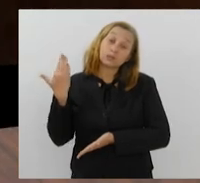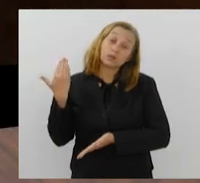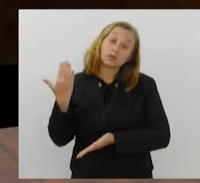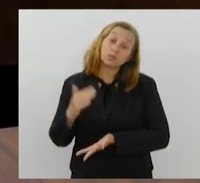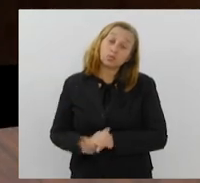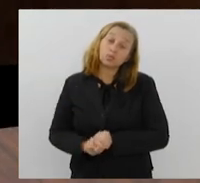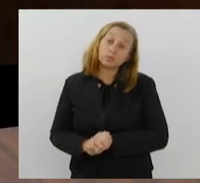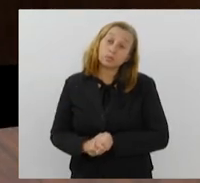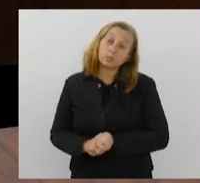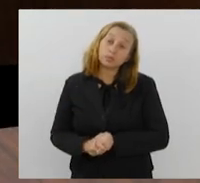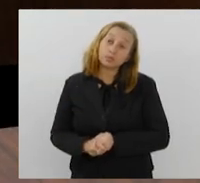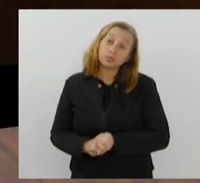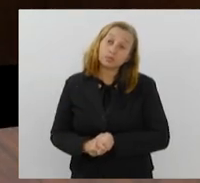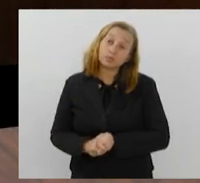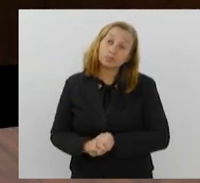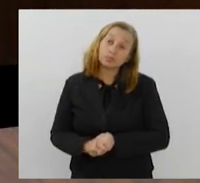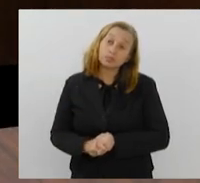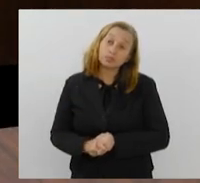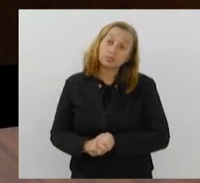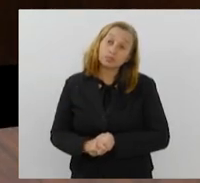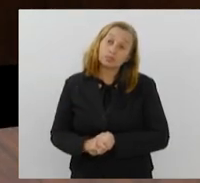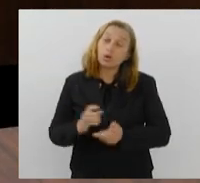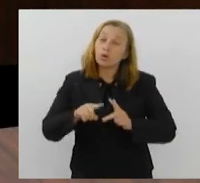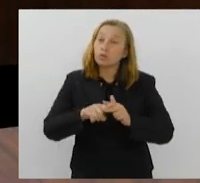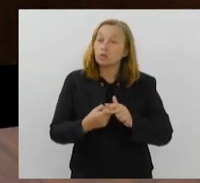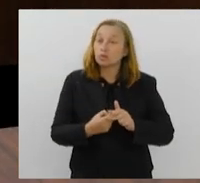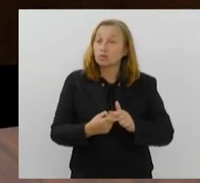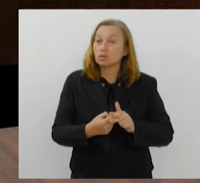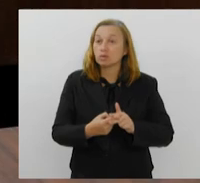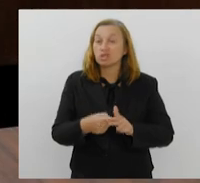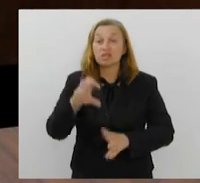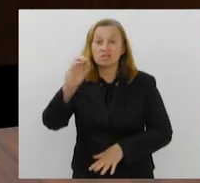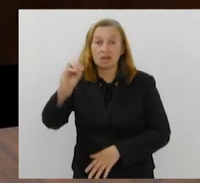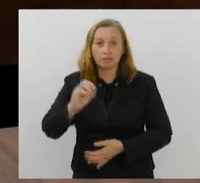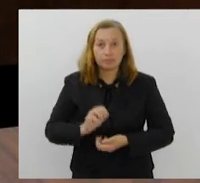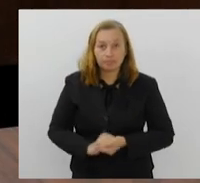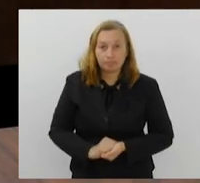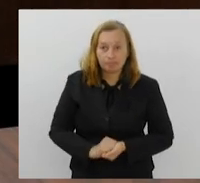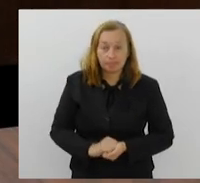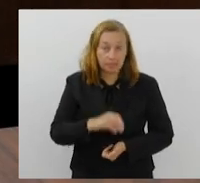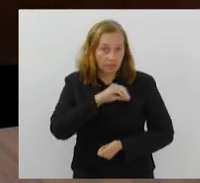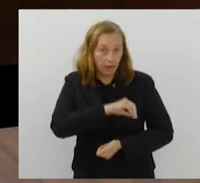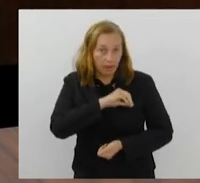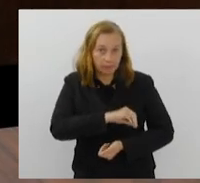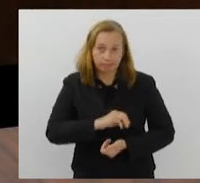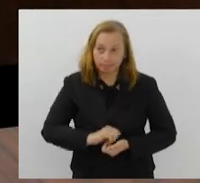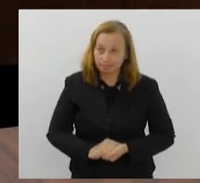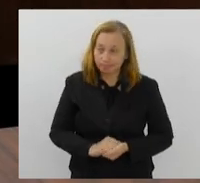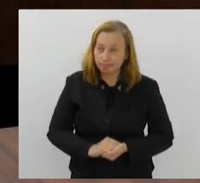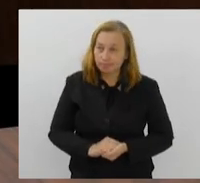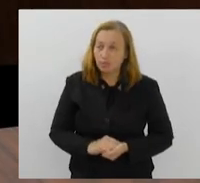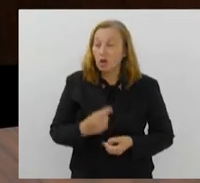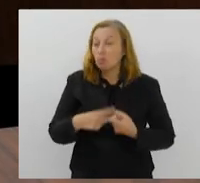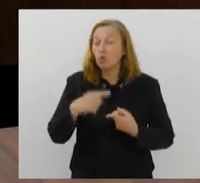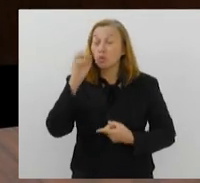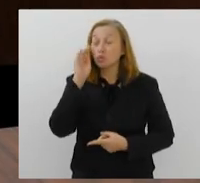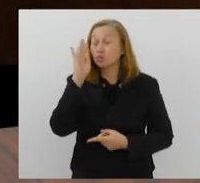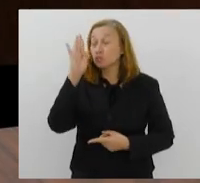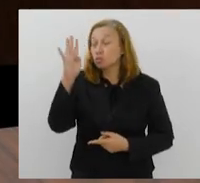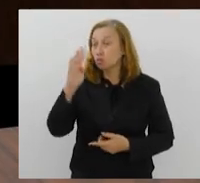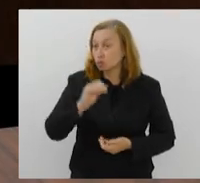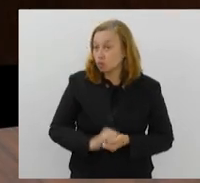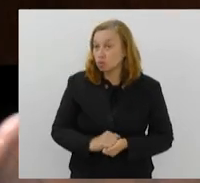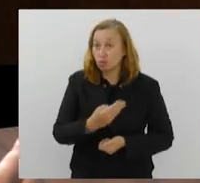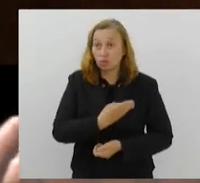propôs uma recomposição de zero. Zero. Porque o sonho